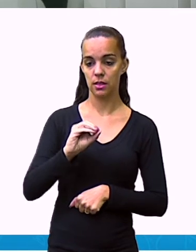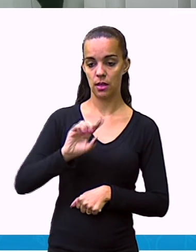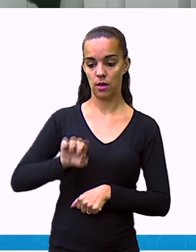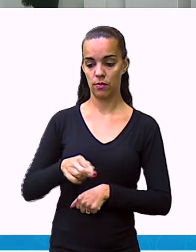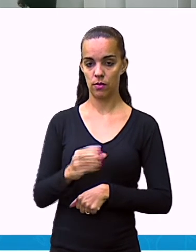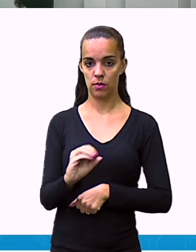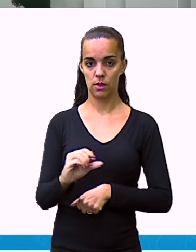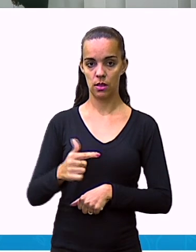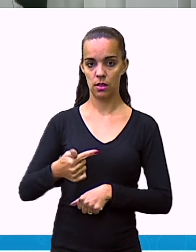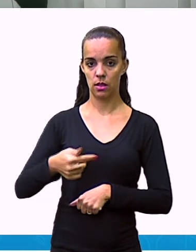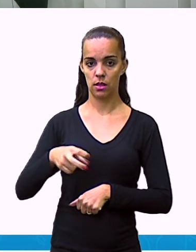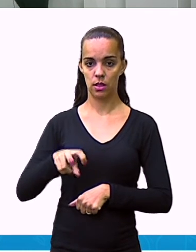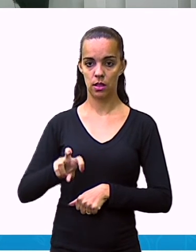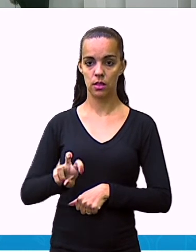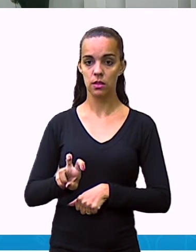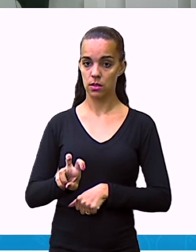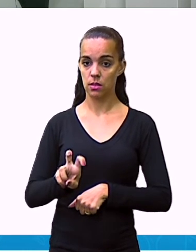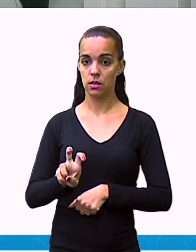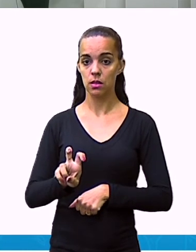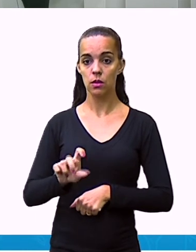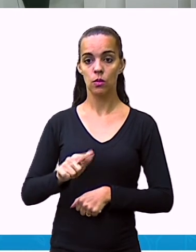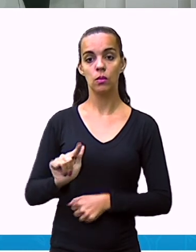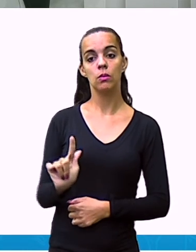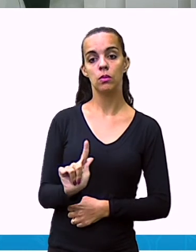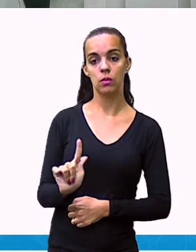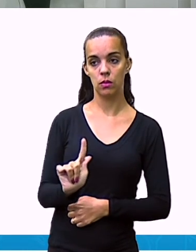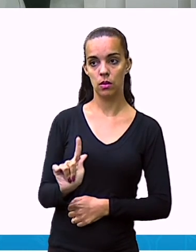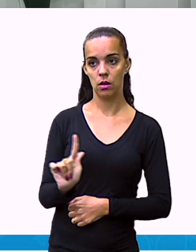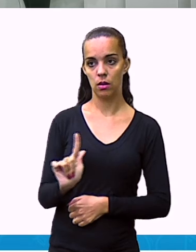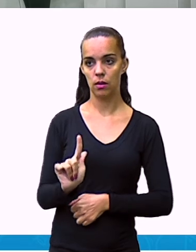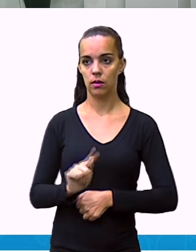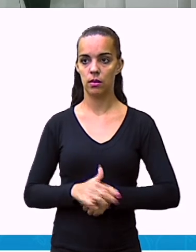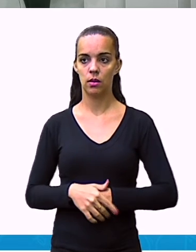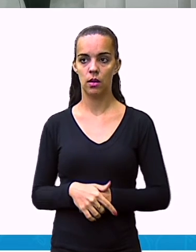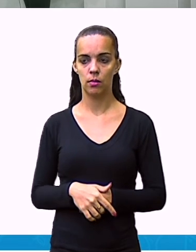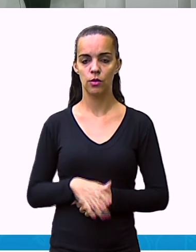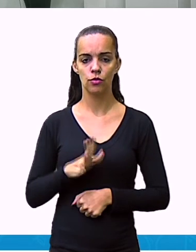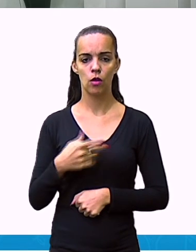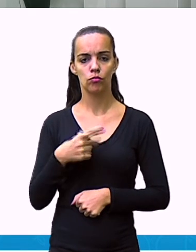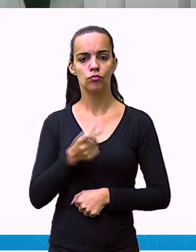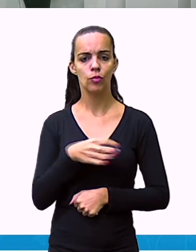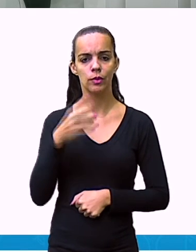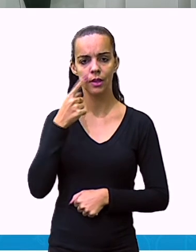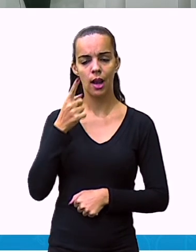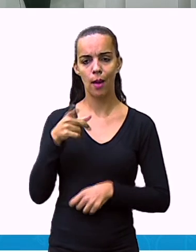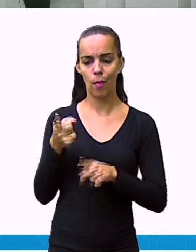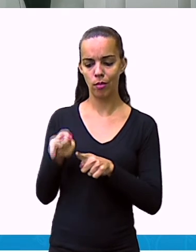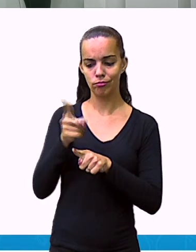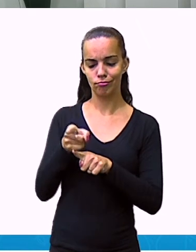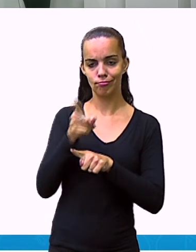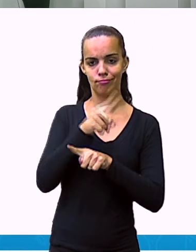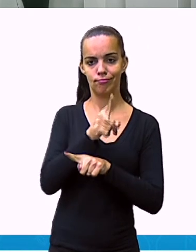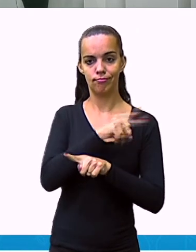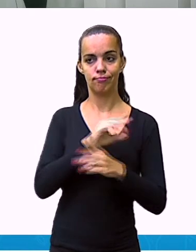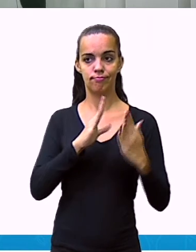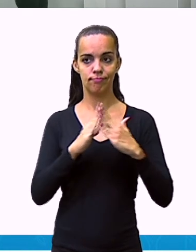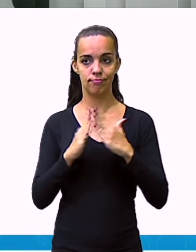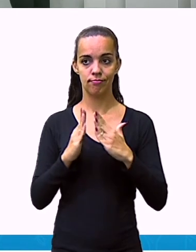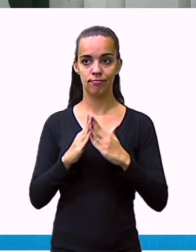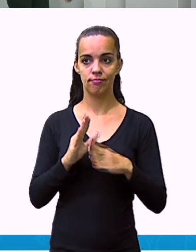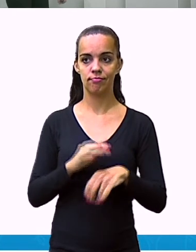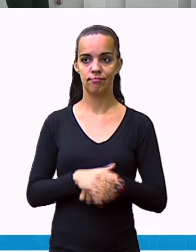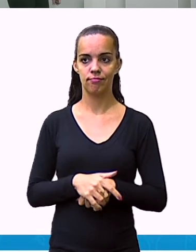vou tirar essas viúvas vírgulas aqui esses pontinhos 0,75